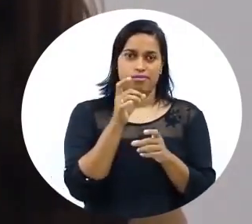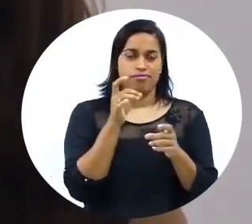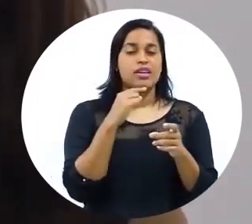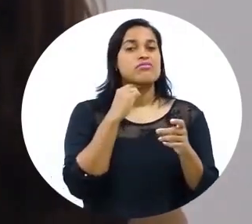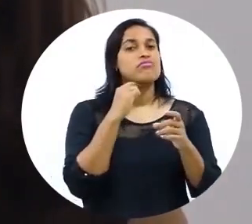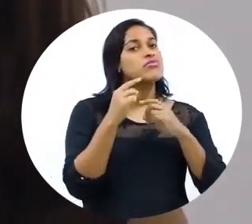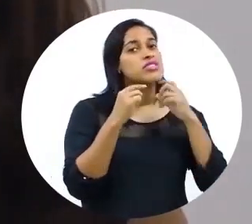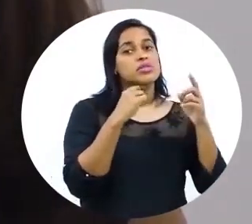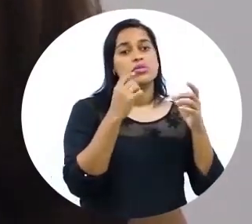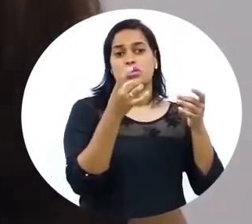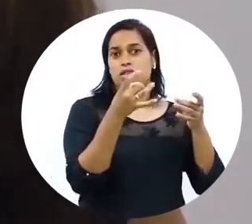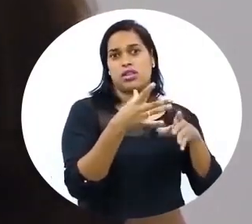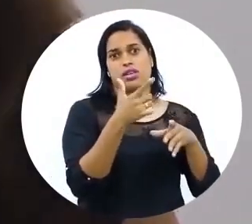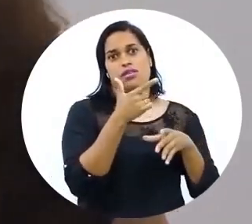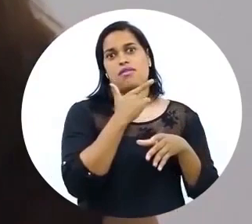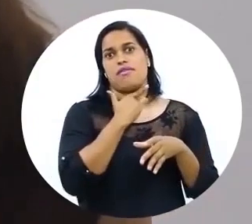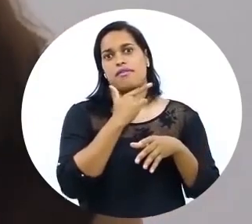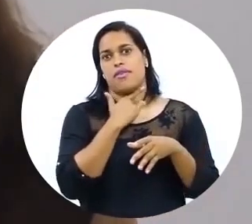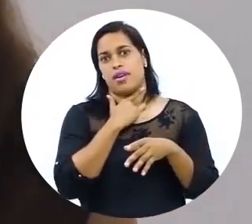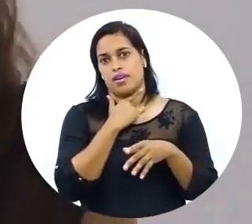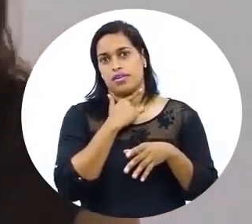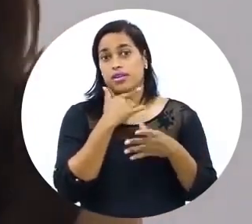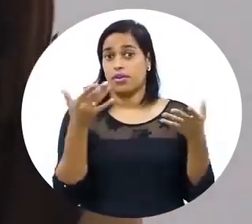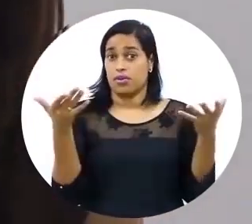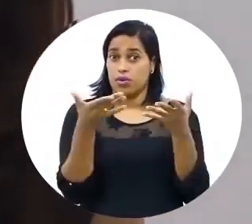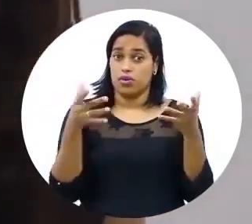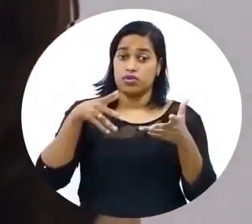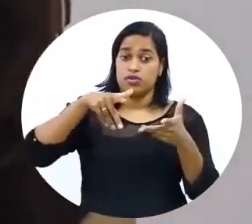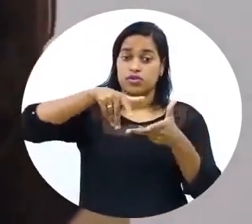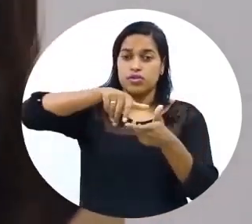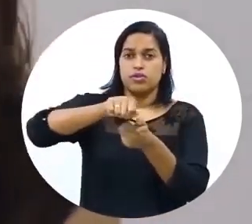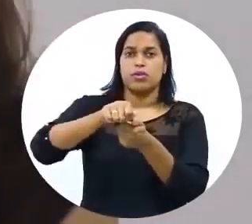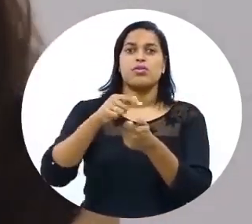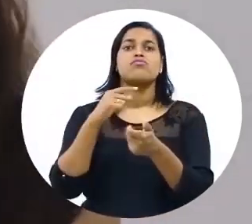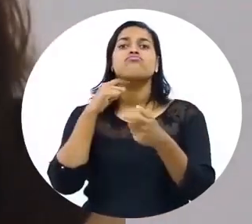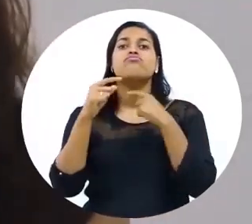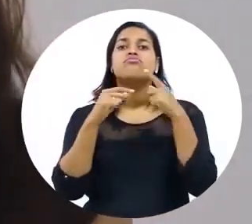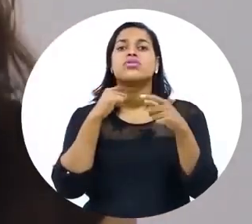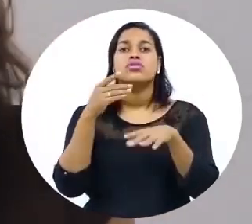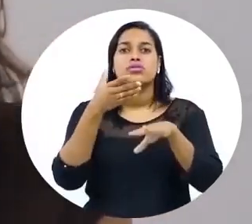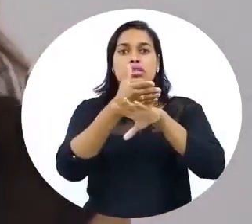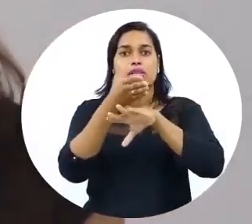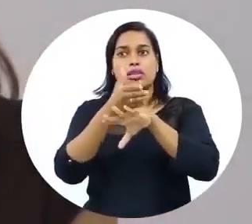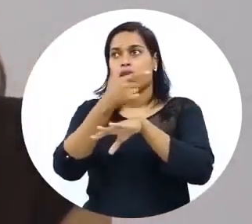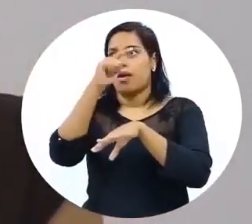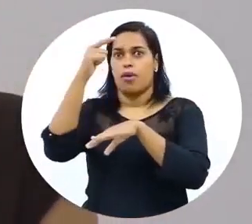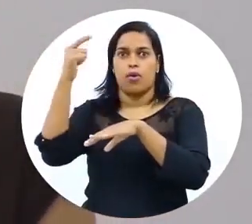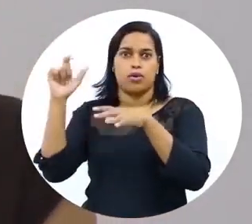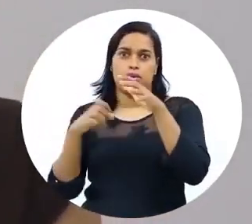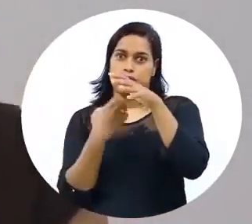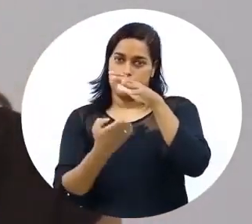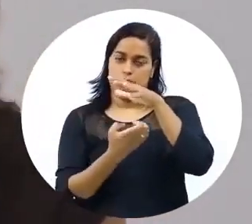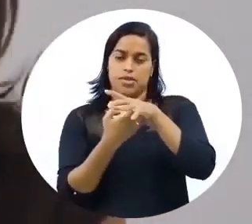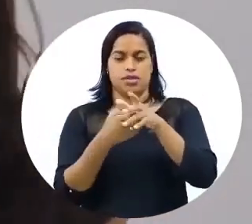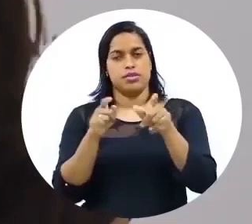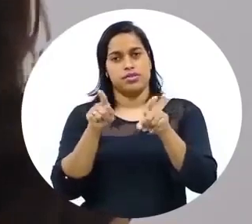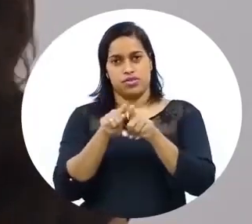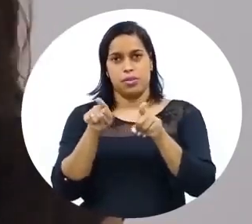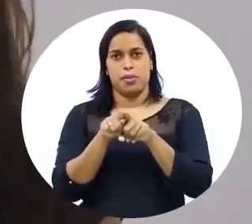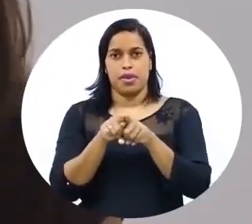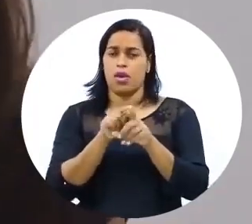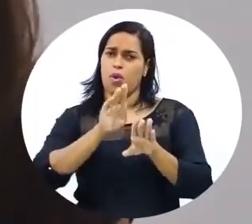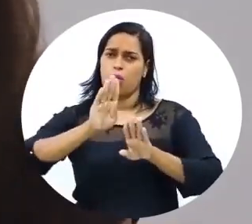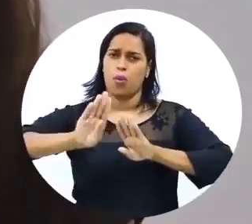não assim, no mundo hoje, com o mundo globalizado, você termina não conseguindo entrar não só nessa empresa, mas em outras empresas.